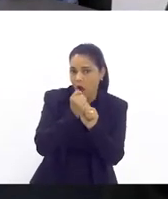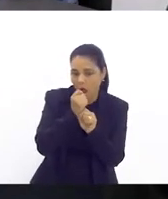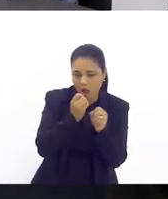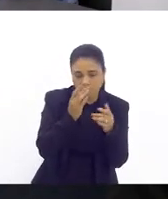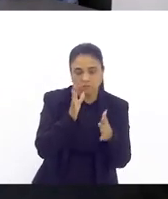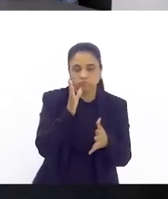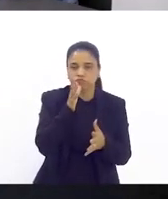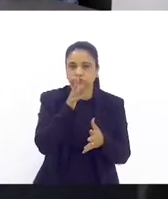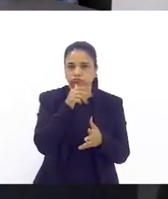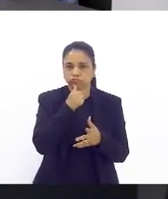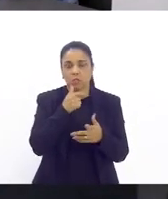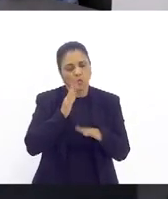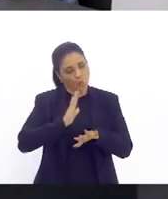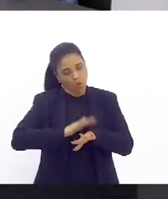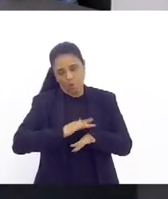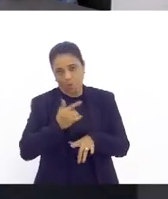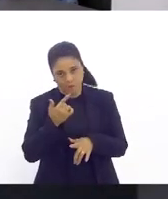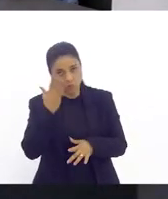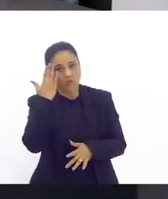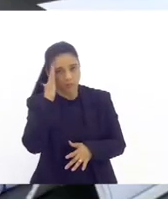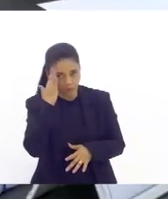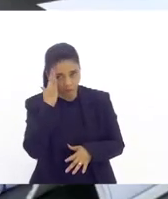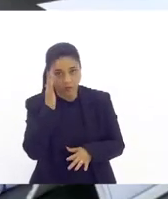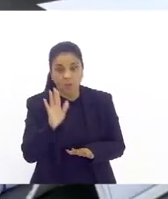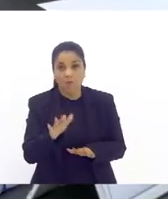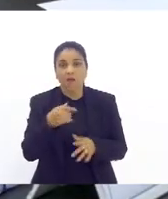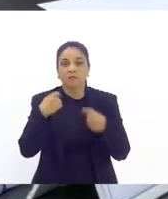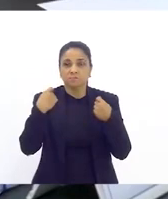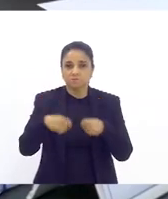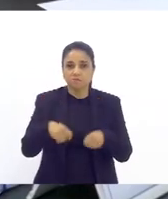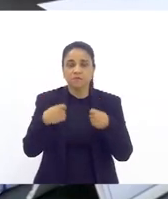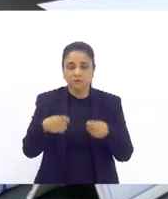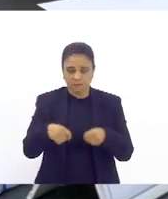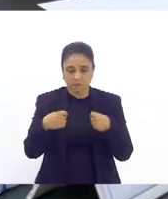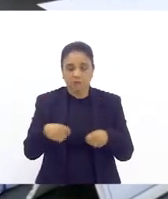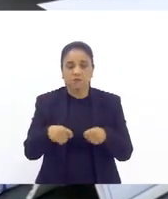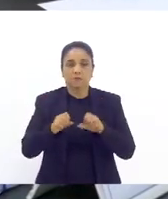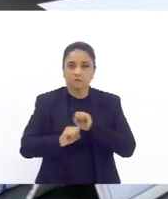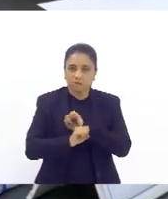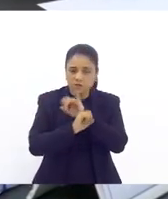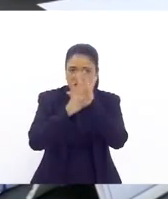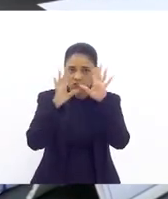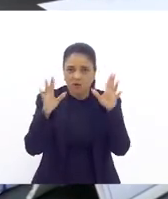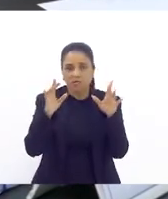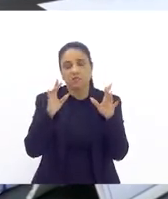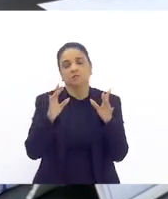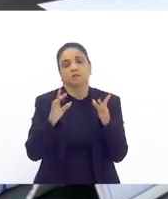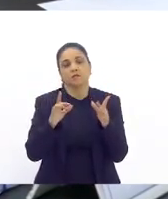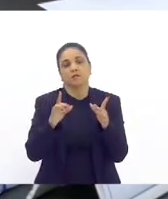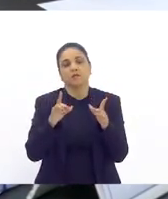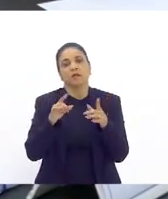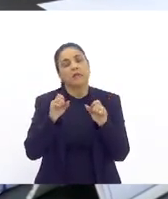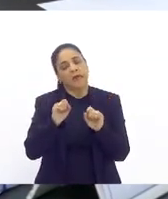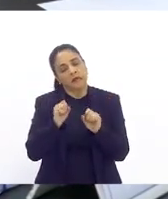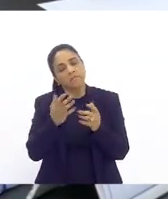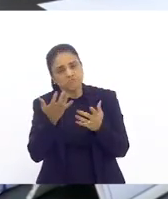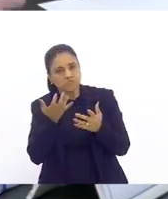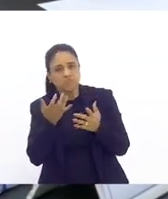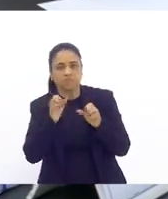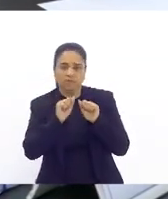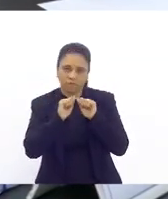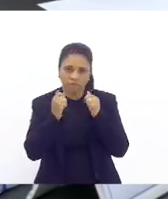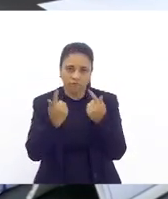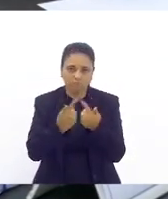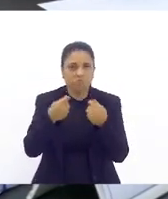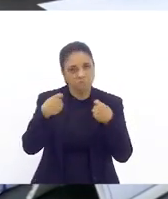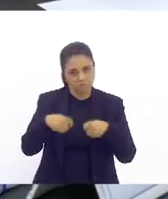entendo que não é o momento mais a necessidade de se esclarecer caso aleja se necessite